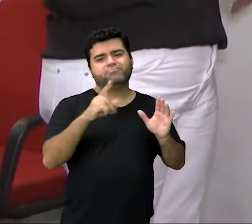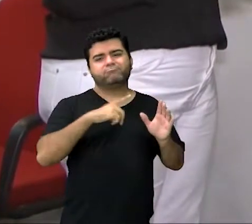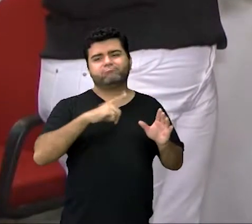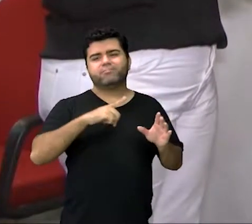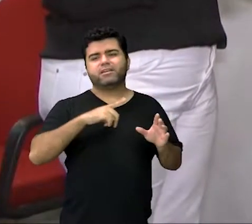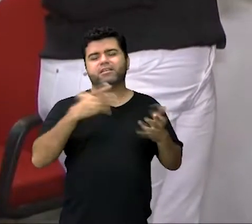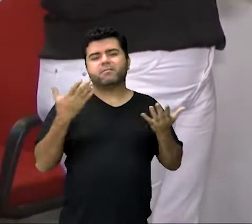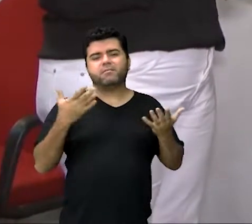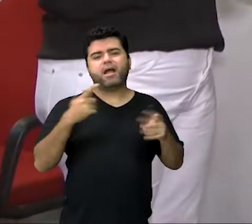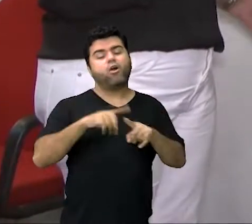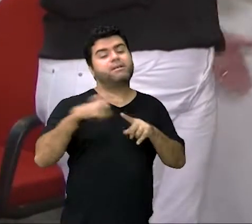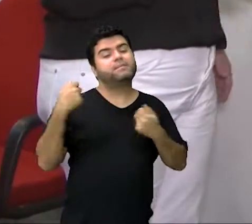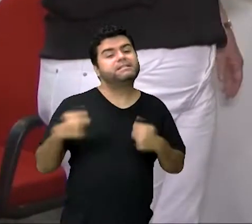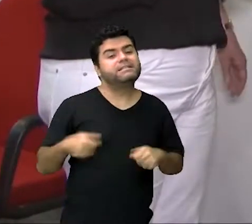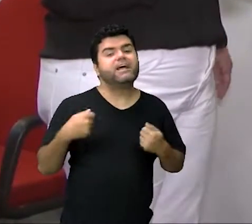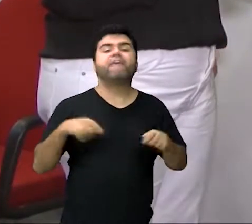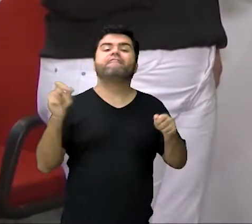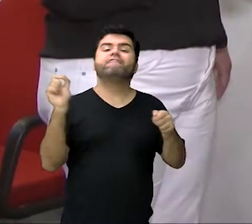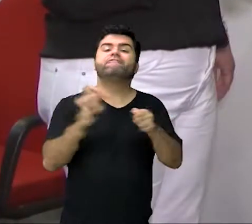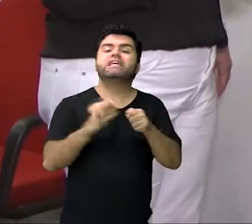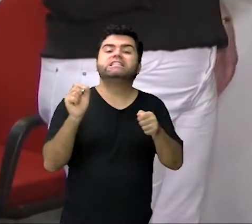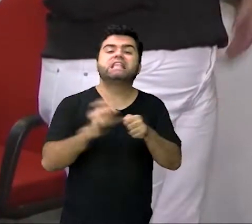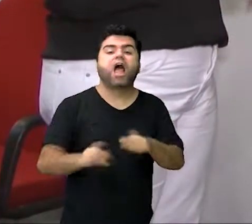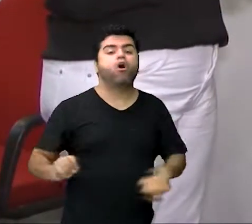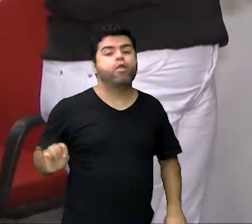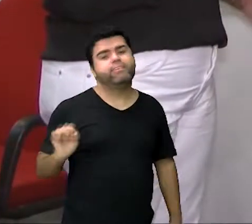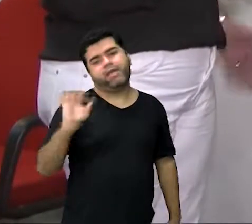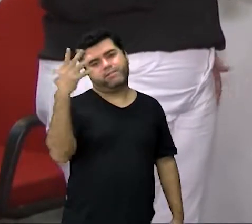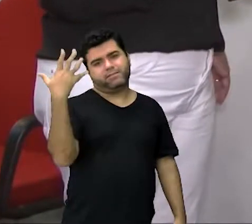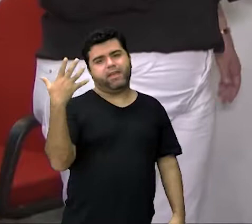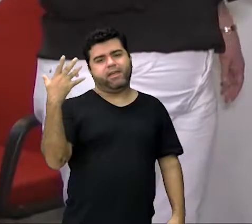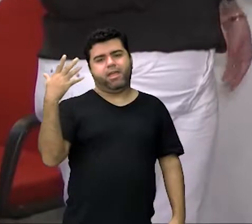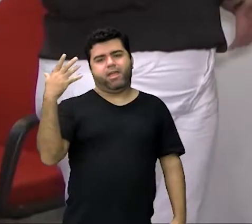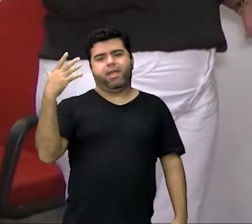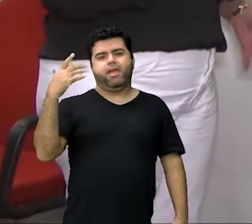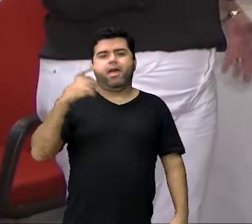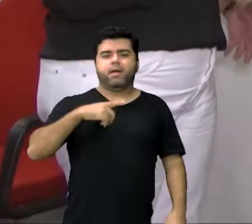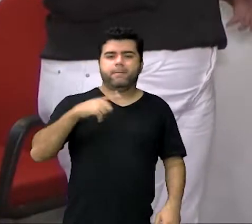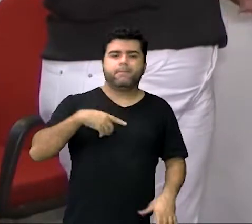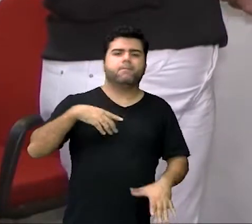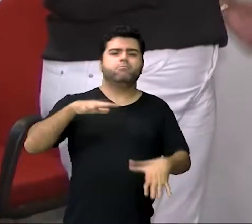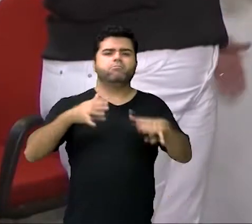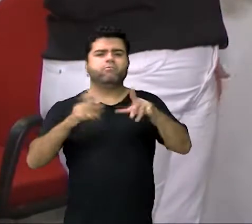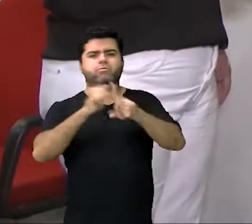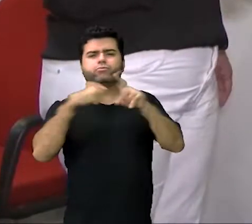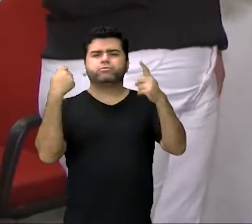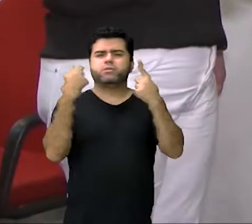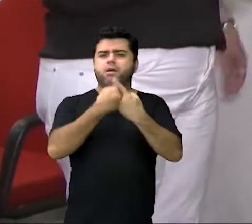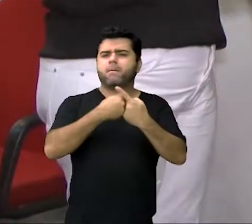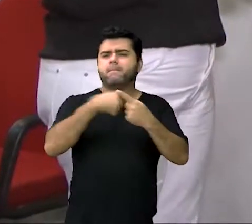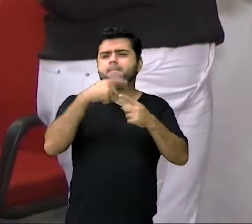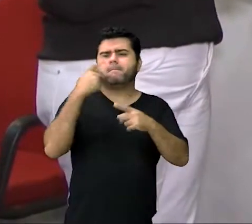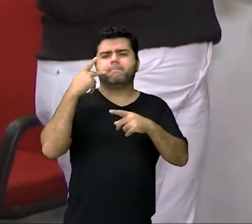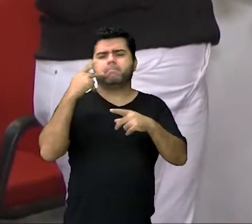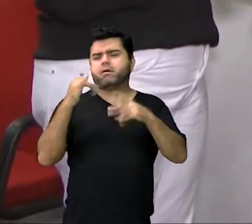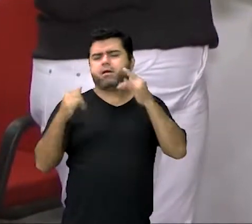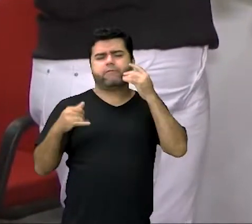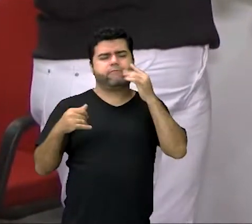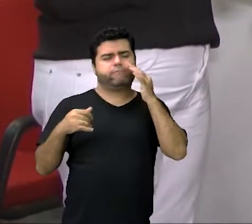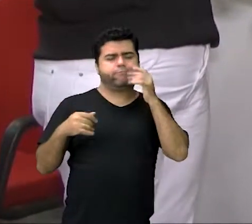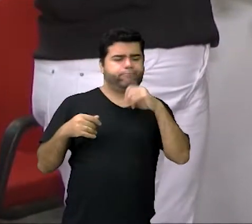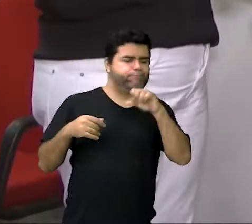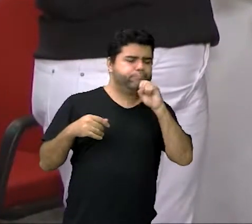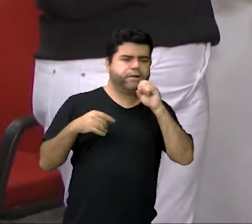né, valer essa lei aí. Então, nós temos esse movimento social de muitos pais, são muitos autistas. Ainda não temos